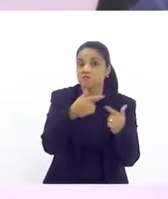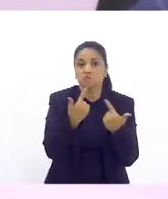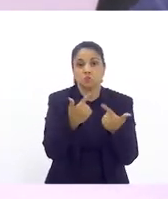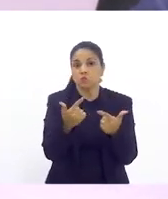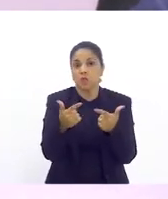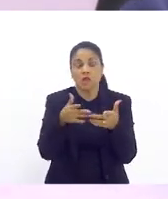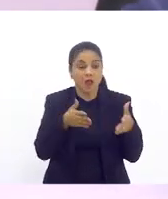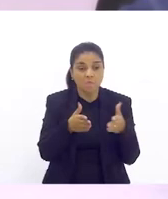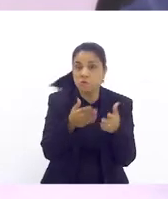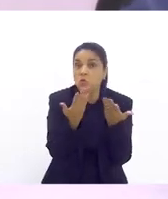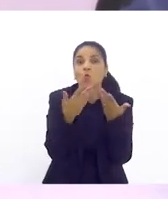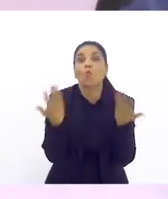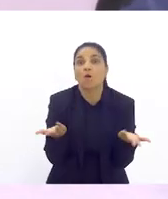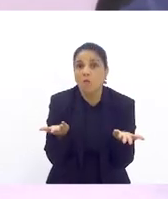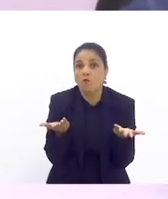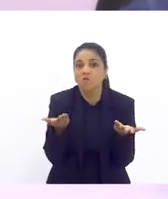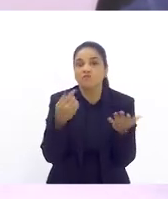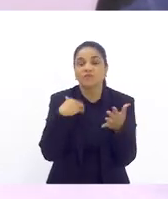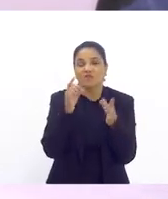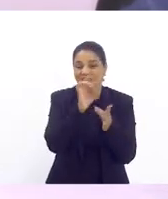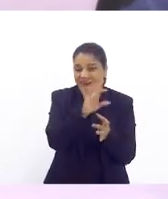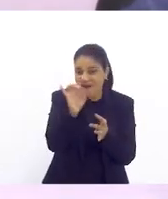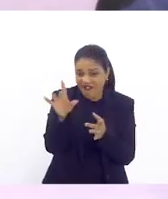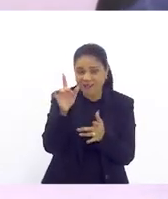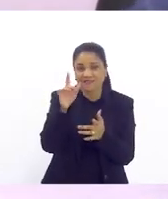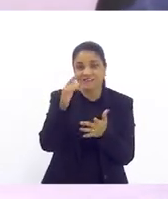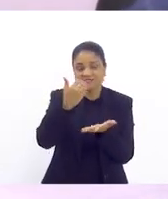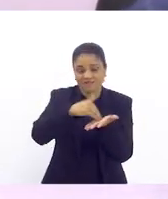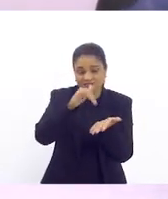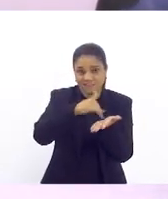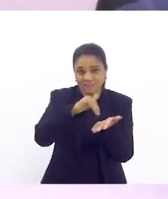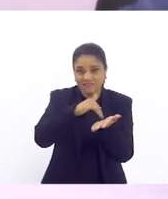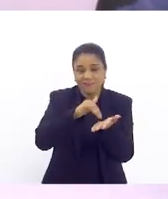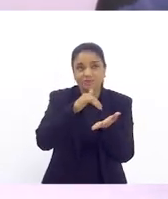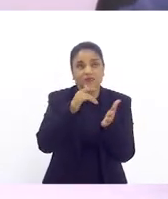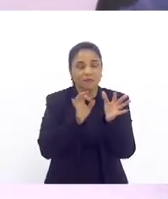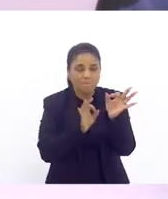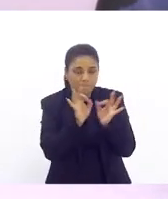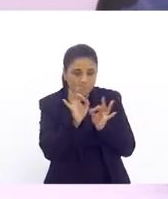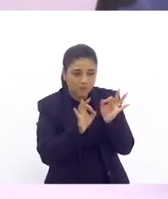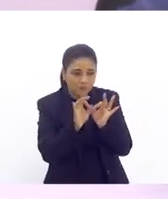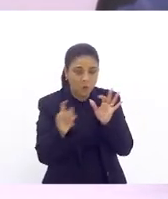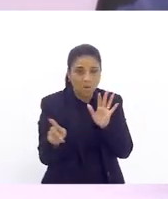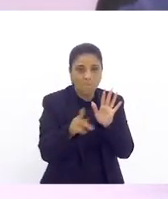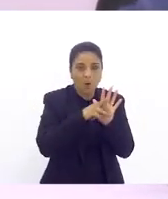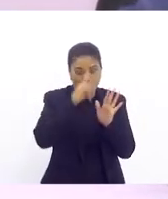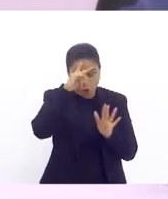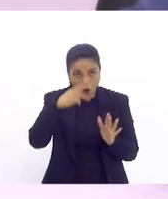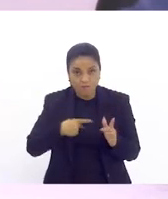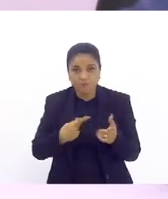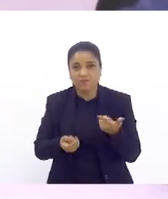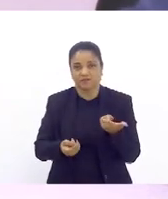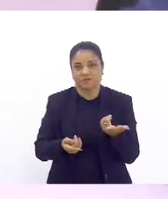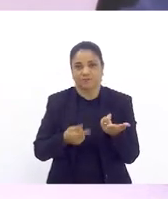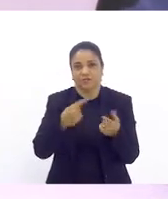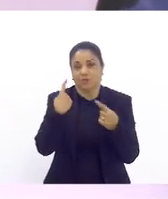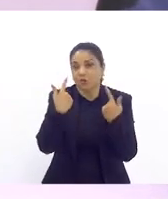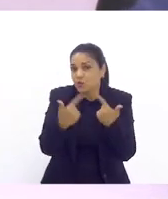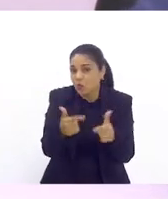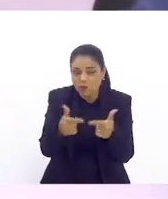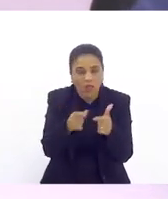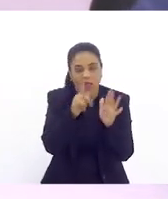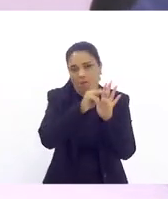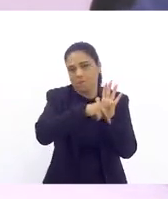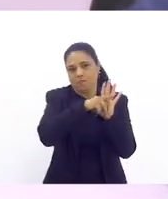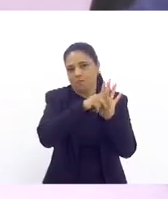e cada secretário praticamente tem que formular um planejamento próprio pela ausência desse plano Então eu queria dizer que